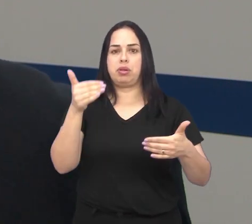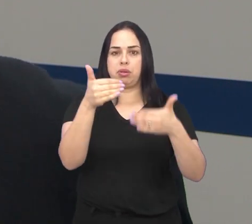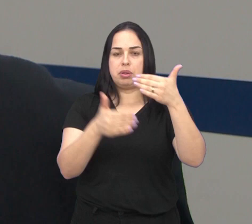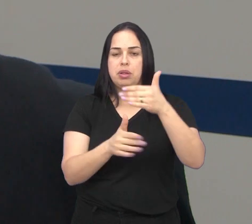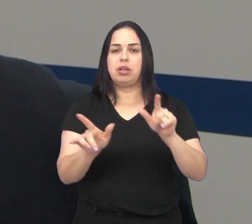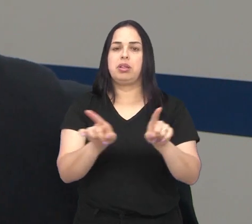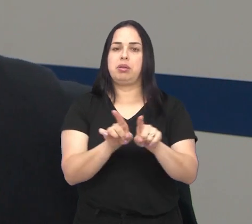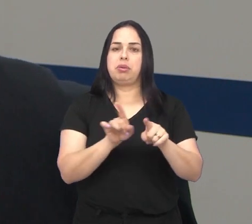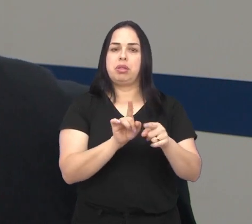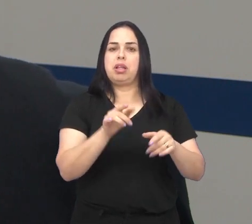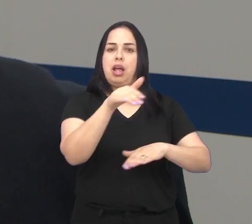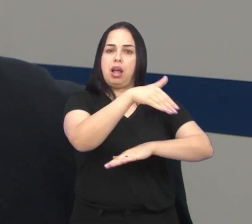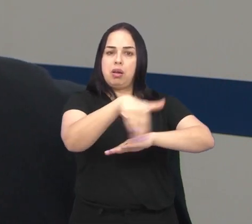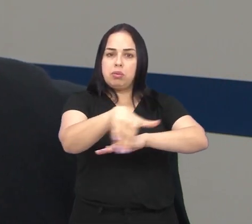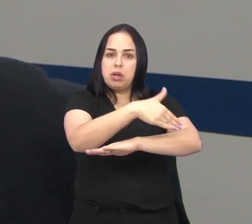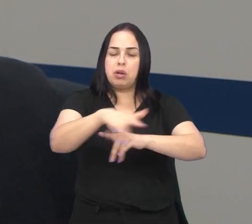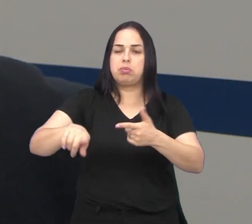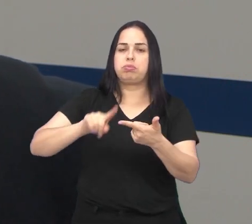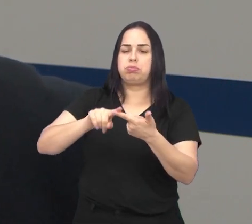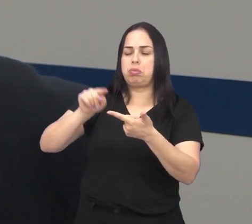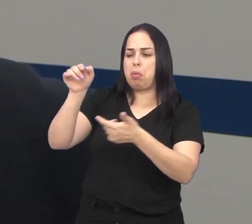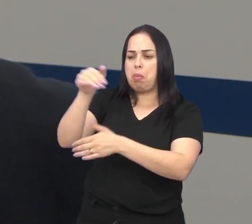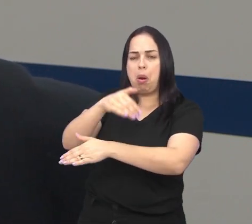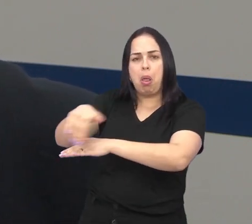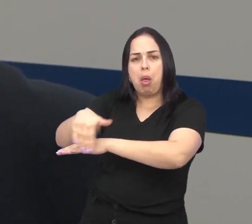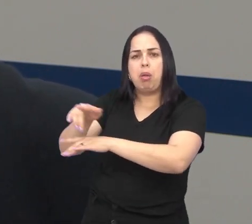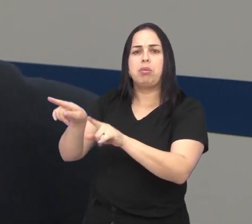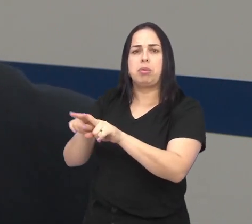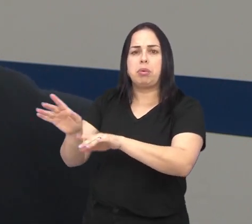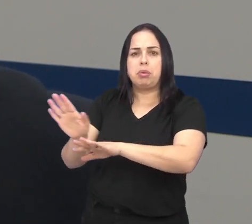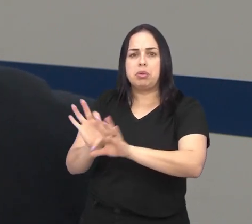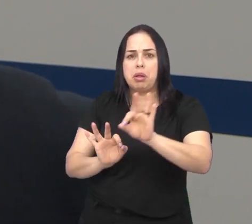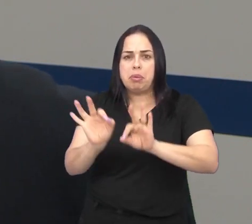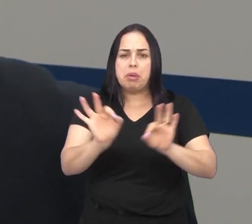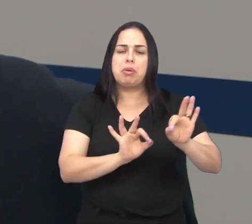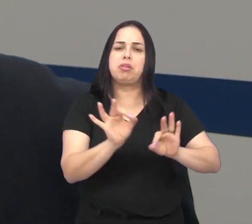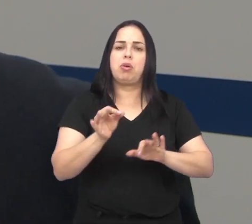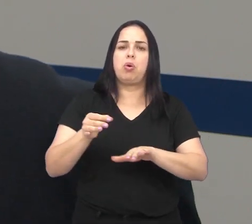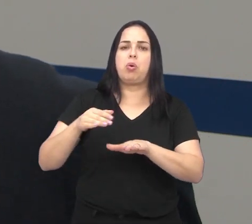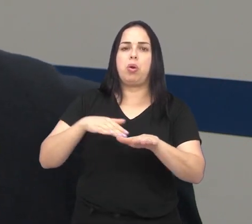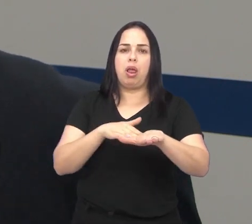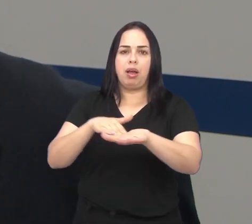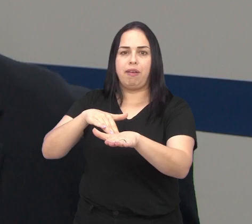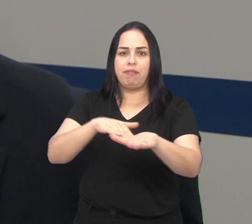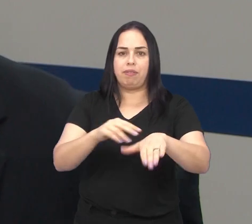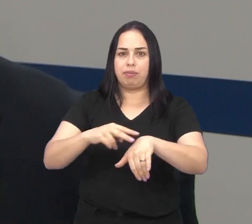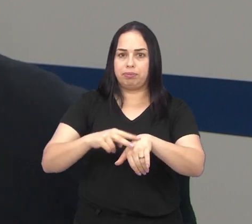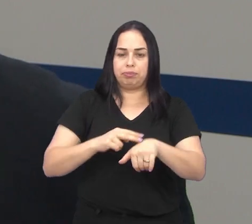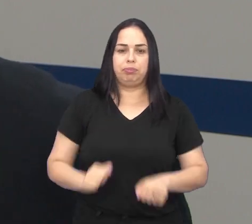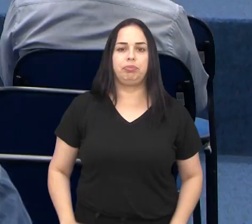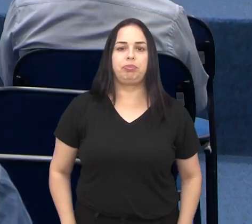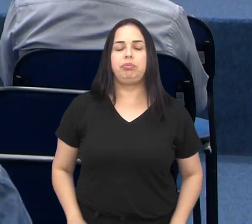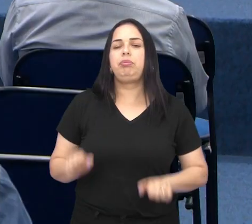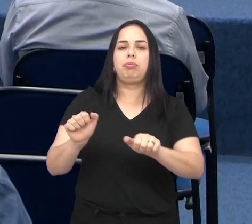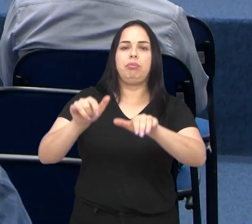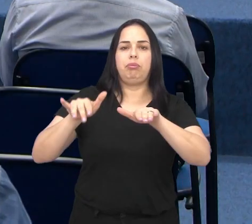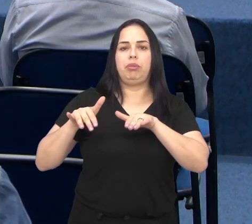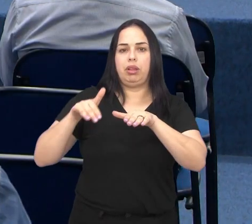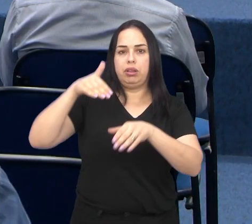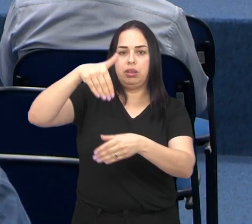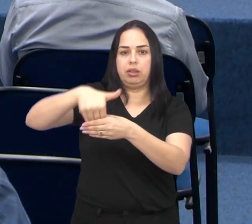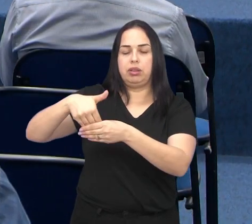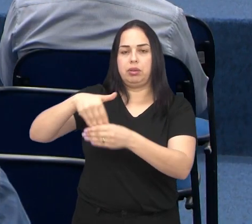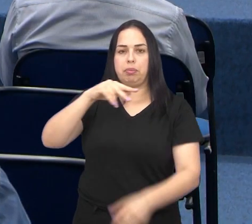slide aqui, a Sebastião Gualberto, Lívio Veneziane, dentre outros tantos, os projetos da Linha Verde Leste, dentre outros tantos. A